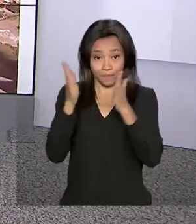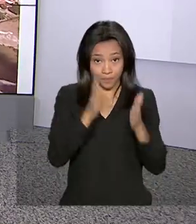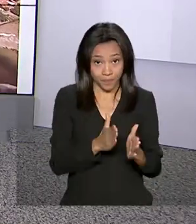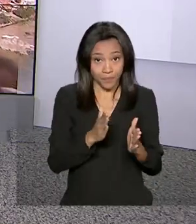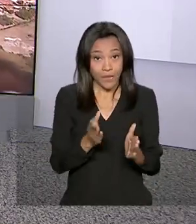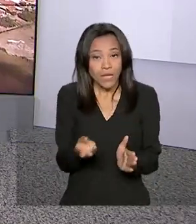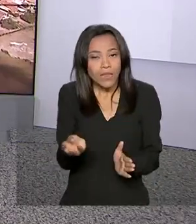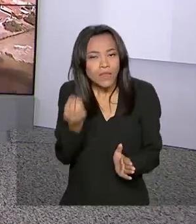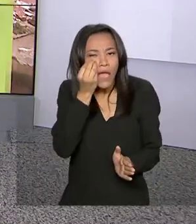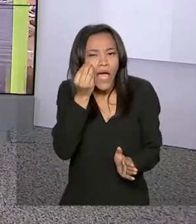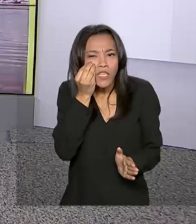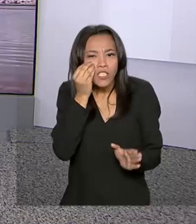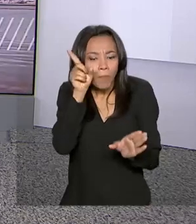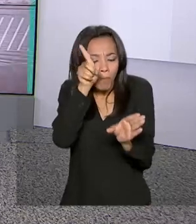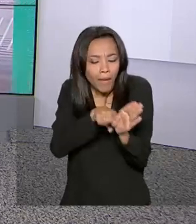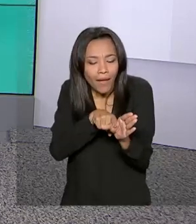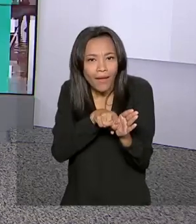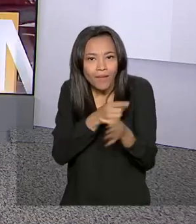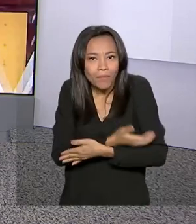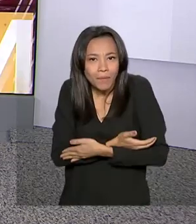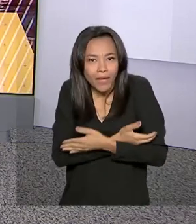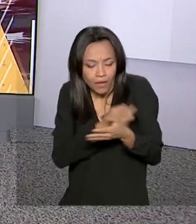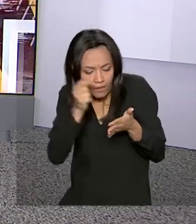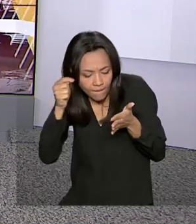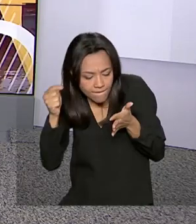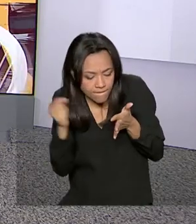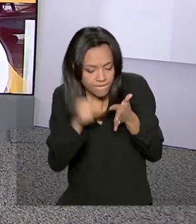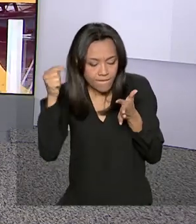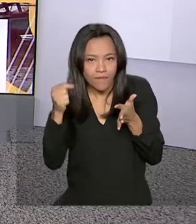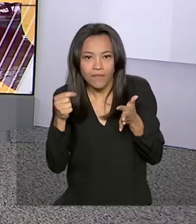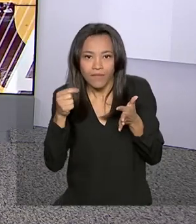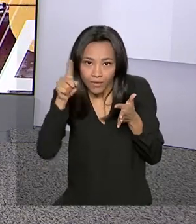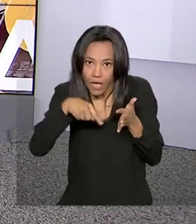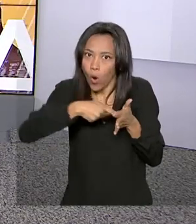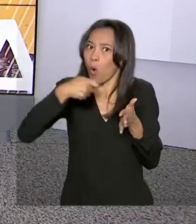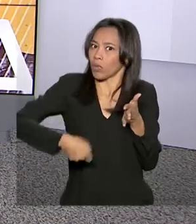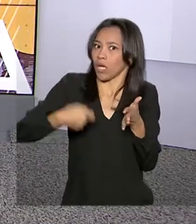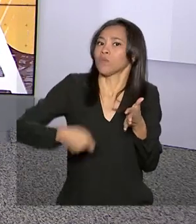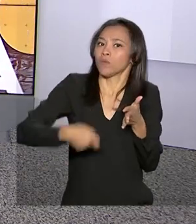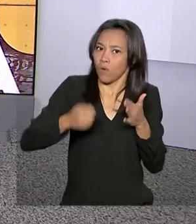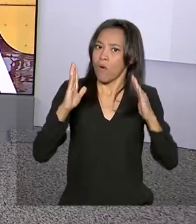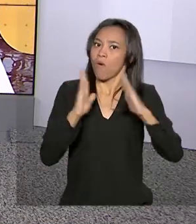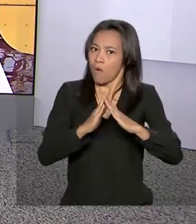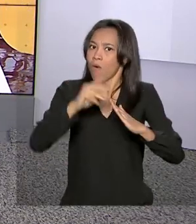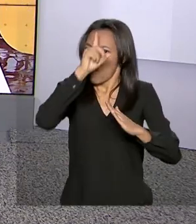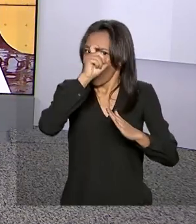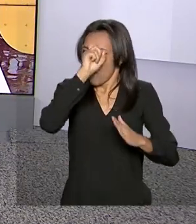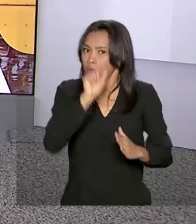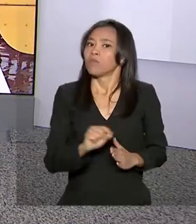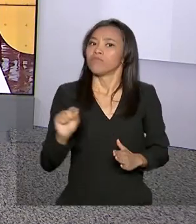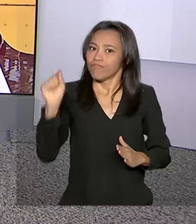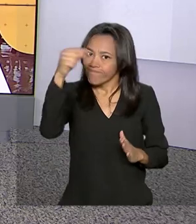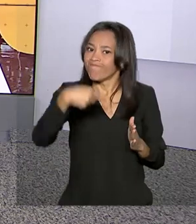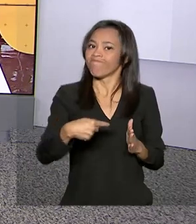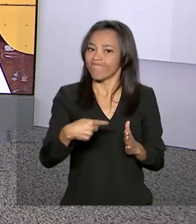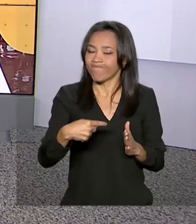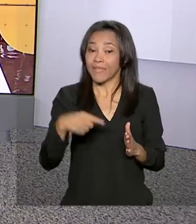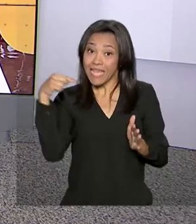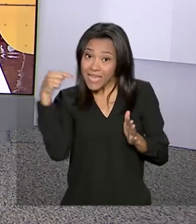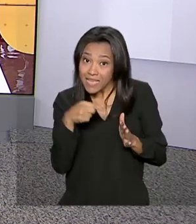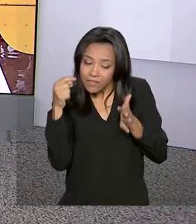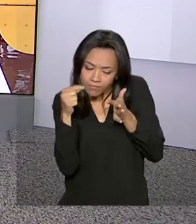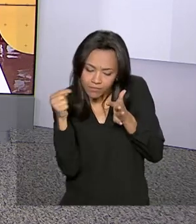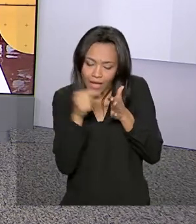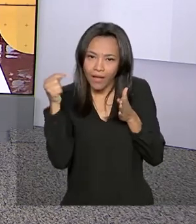teste do pezinho o exame obrigatório nas maternidades que nas unidades de saúde pública com ele